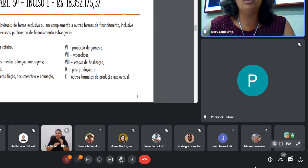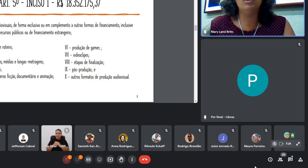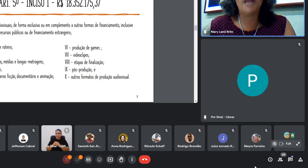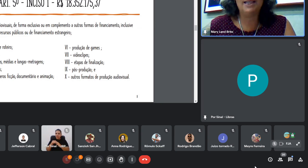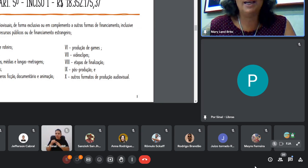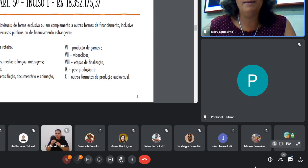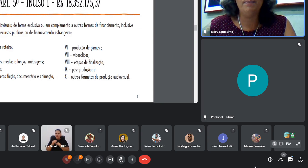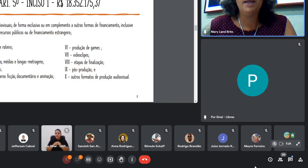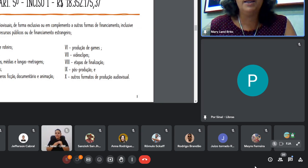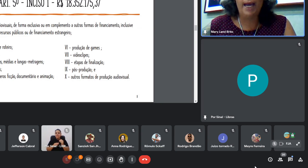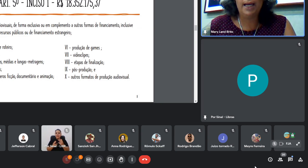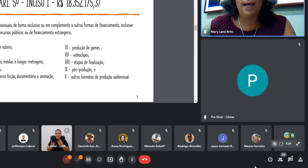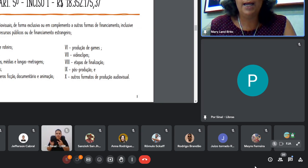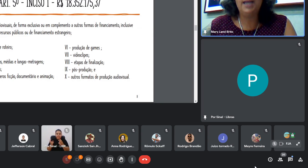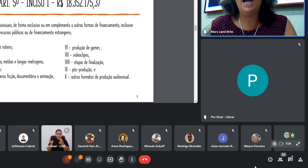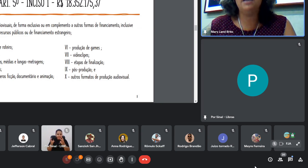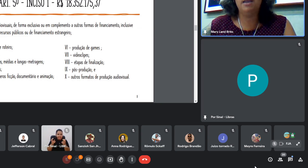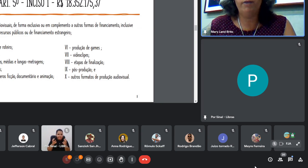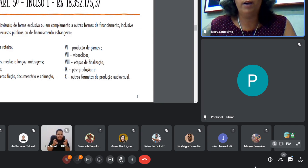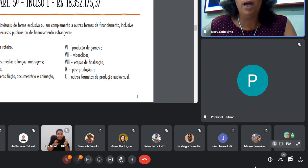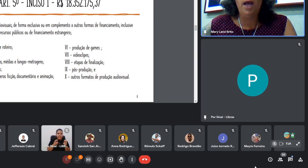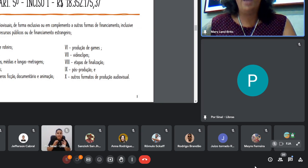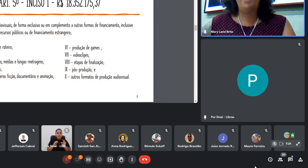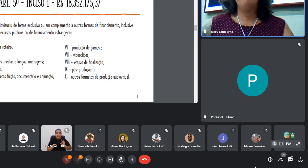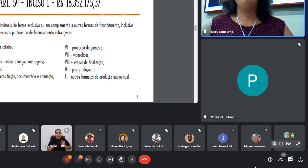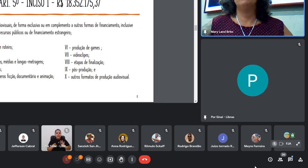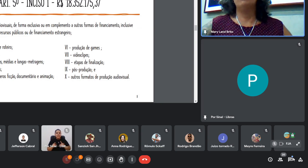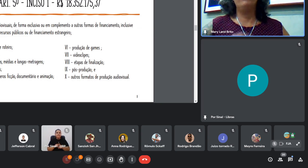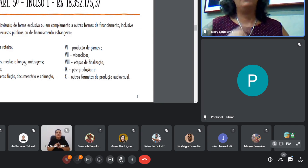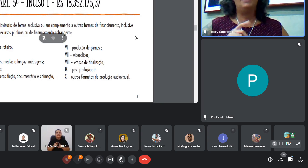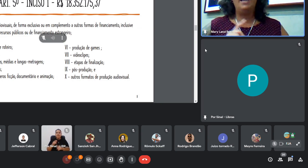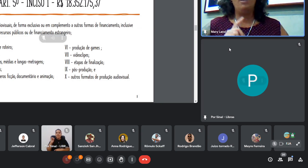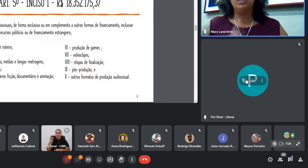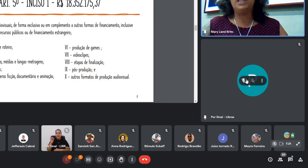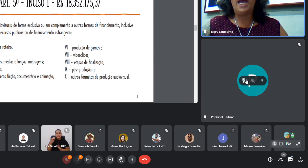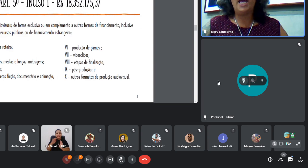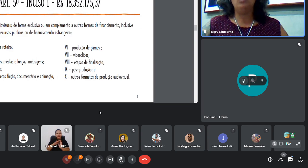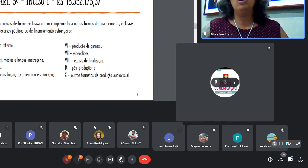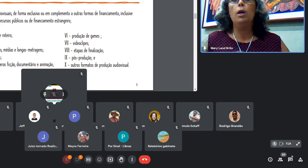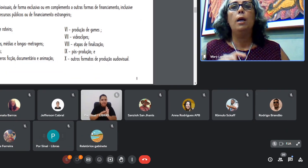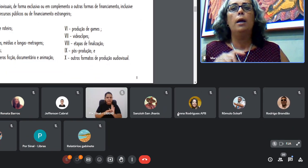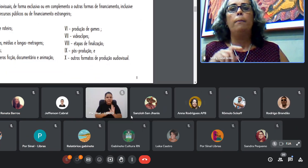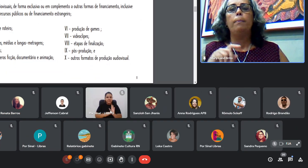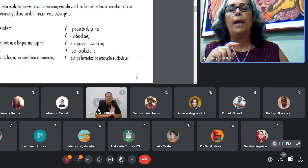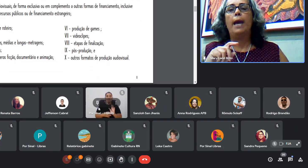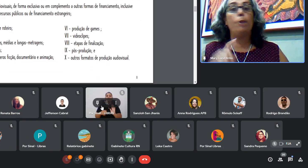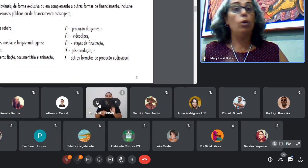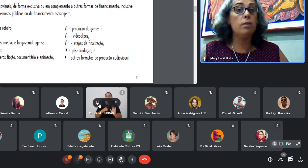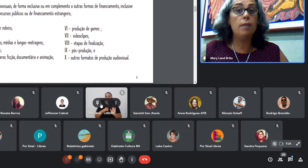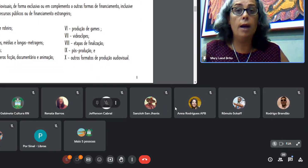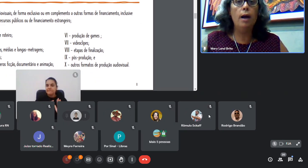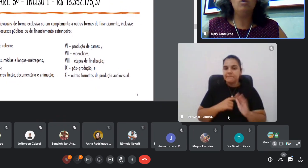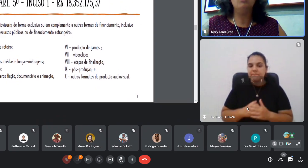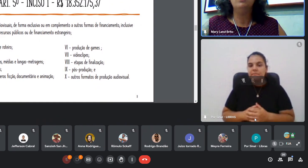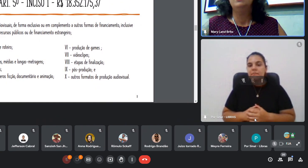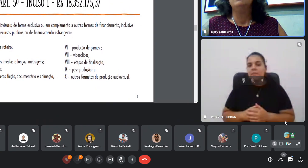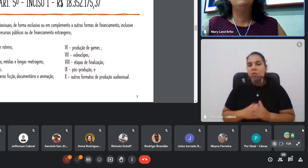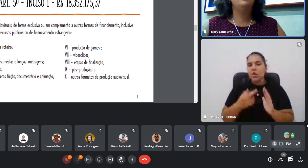estética, técnica e narrativa, é você ter roteiro, produção,